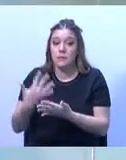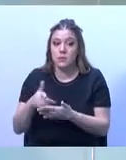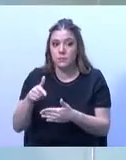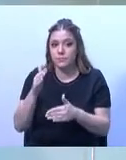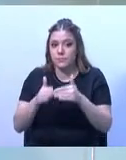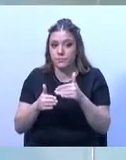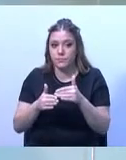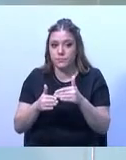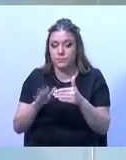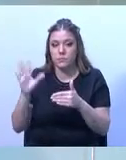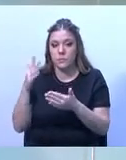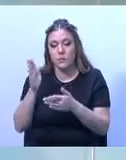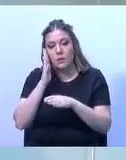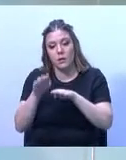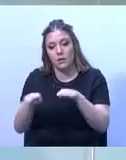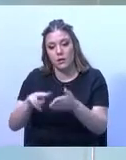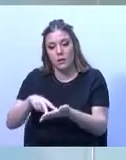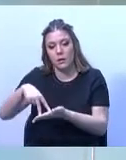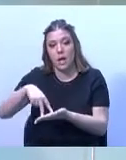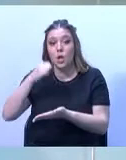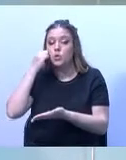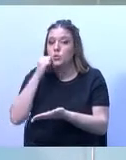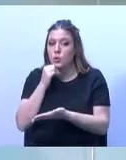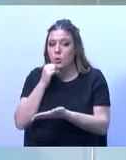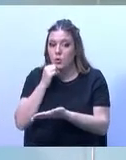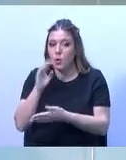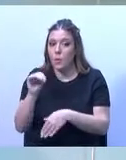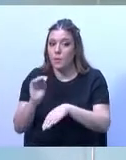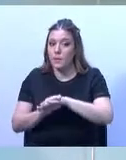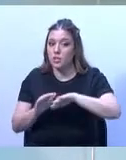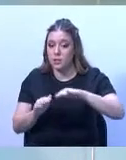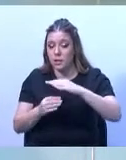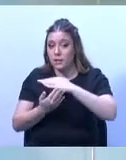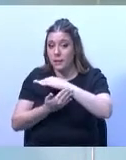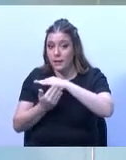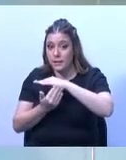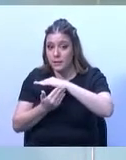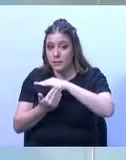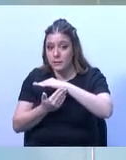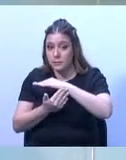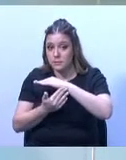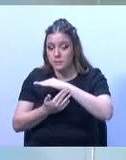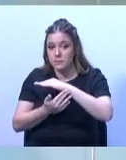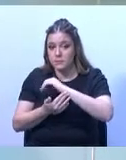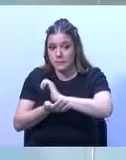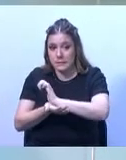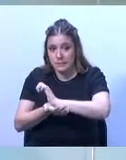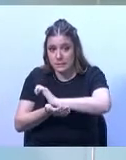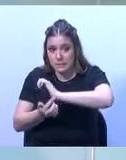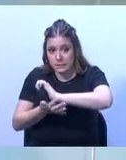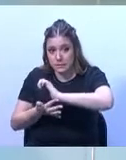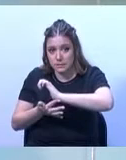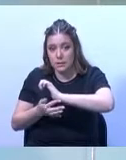isto, ao levantar dói-me o pé esquerdo, o calcanhar. Muito bem. E depois, com o passar